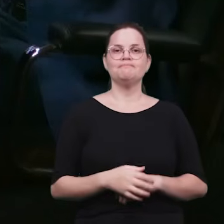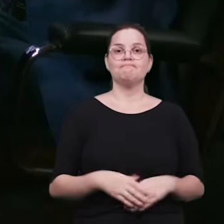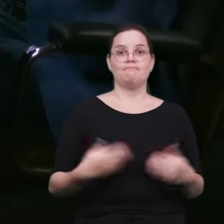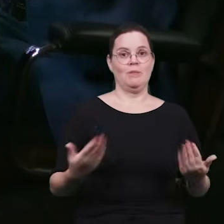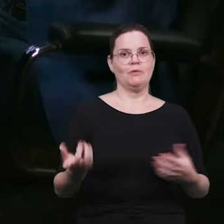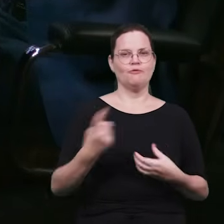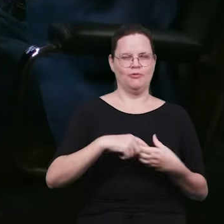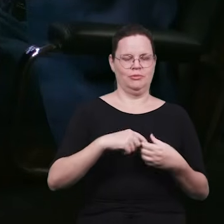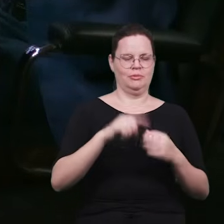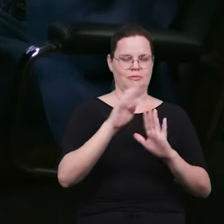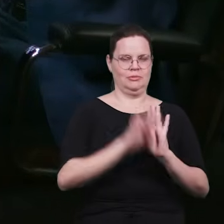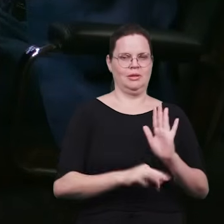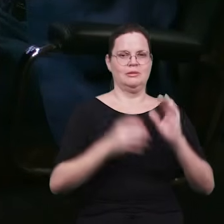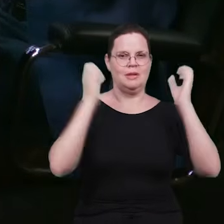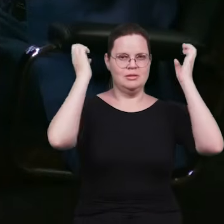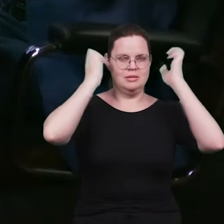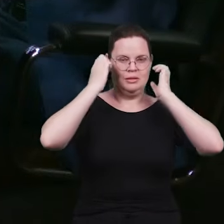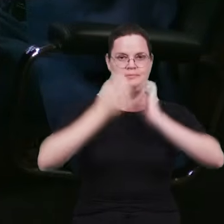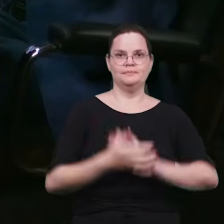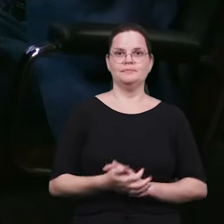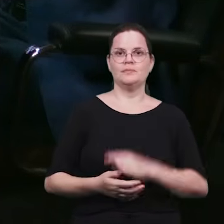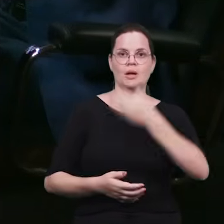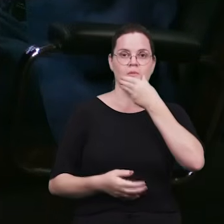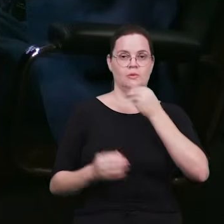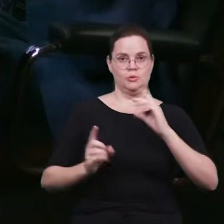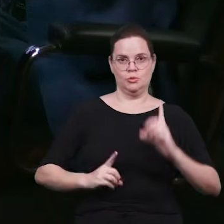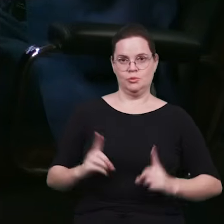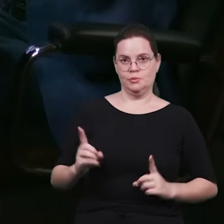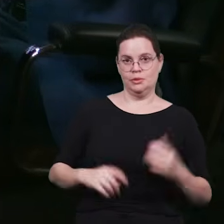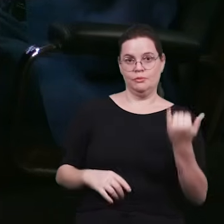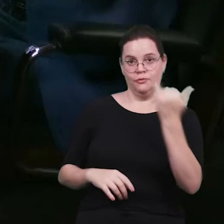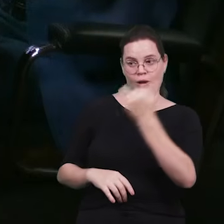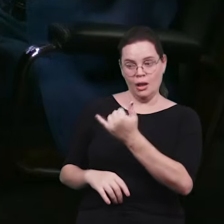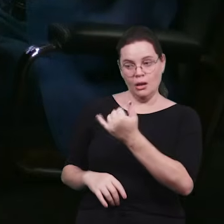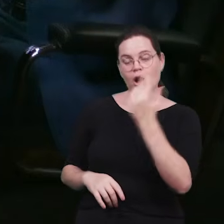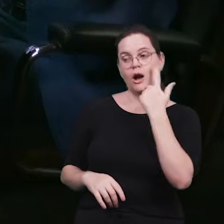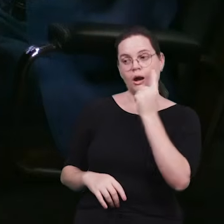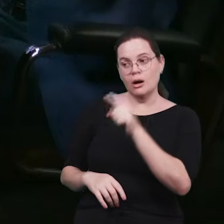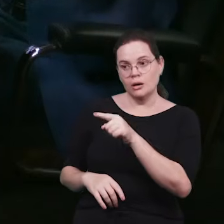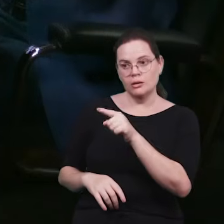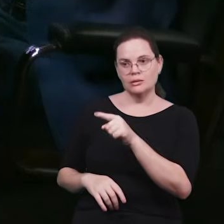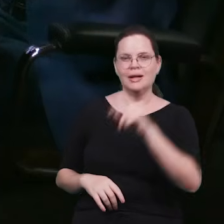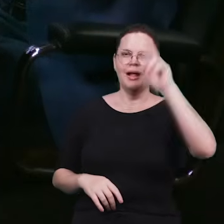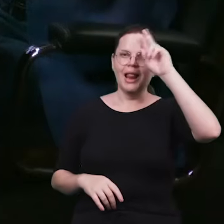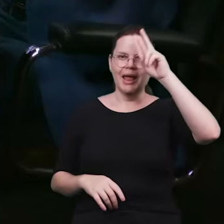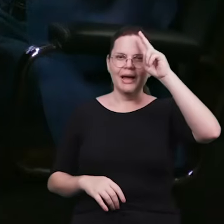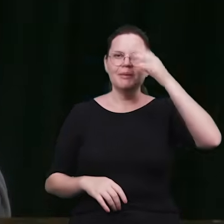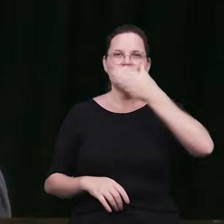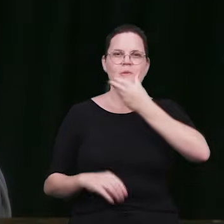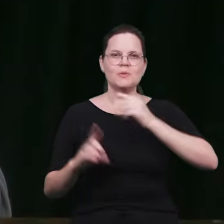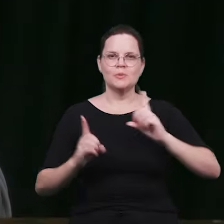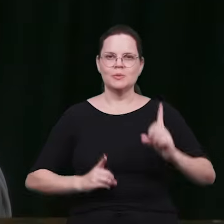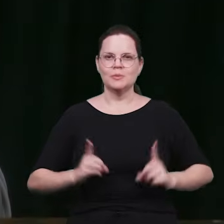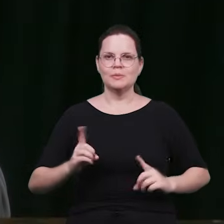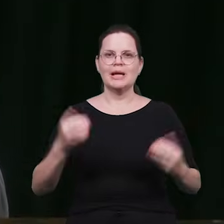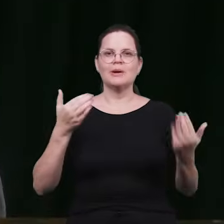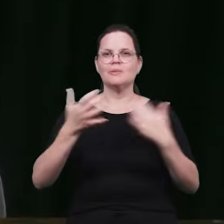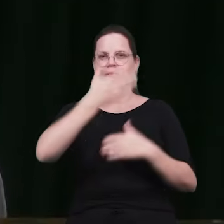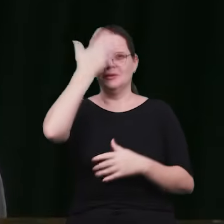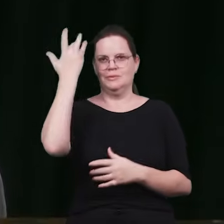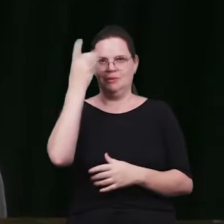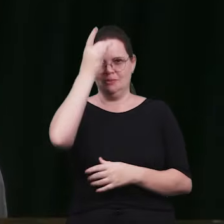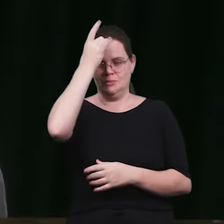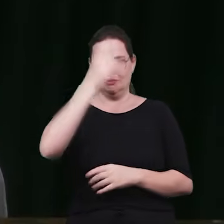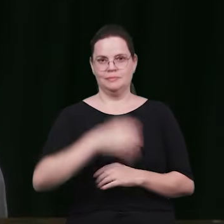essa palavra, porque veja bem, nós falamos bem claro, Mardoqueu é tipo do Espírito Santo. E o